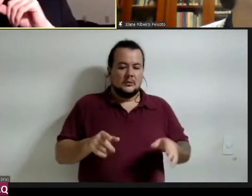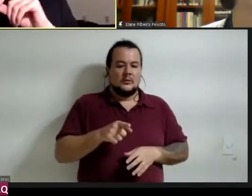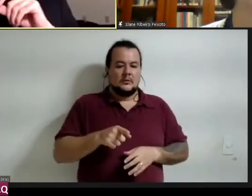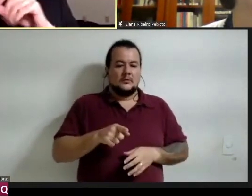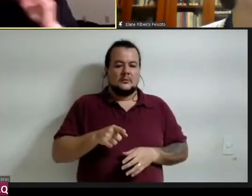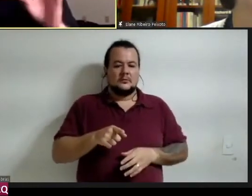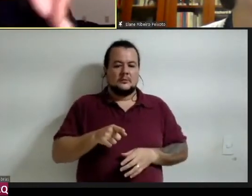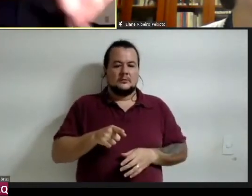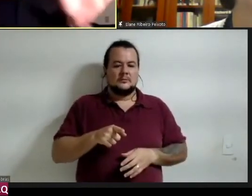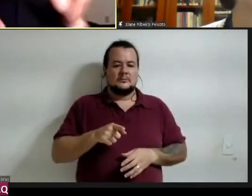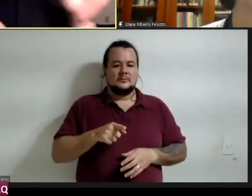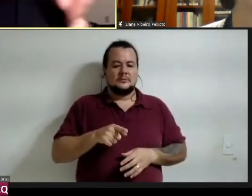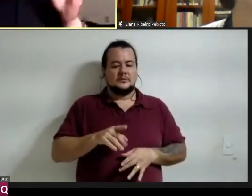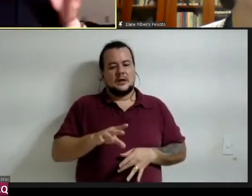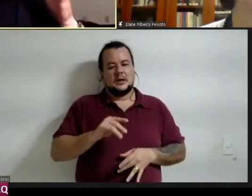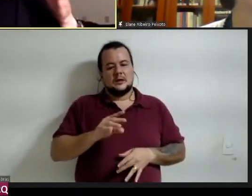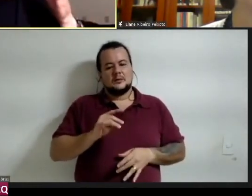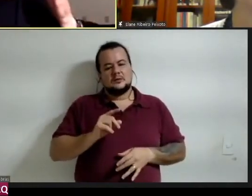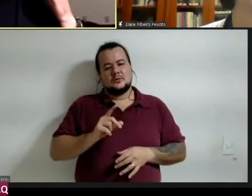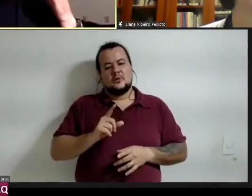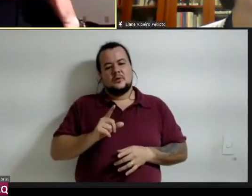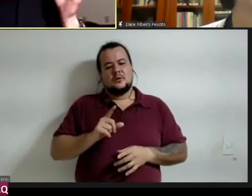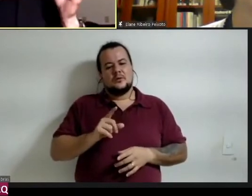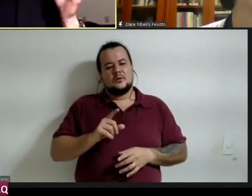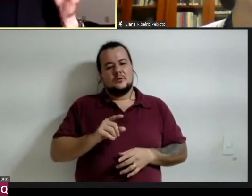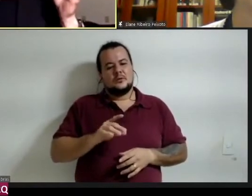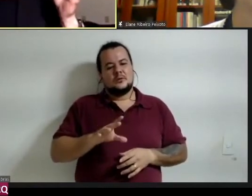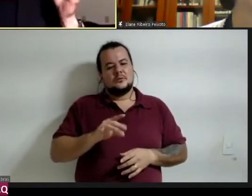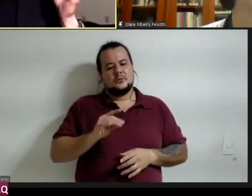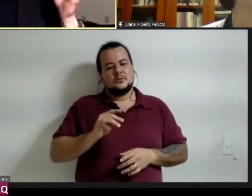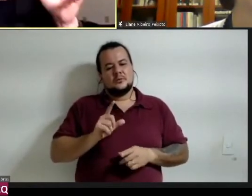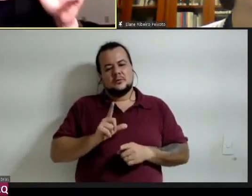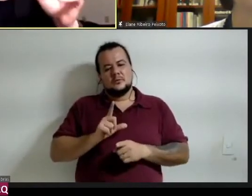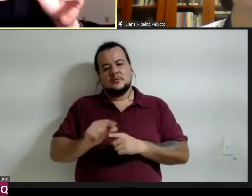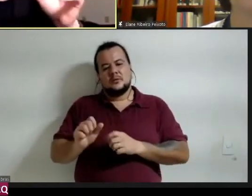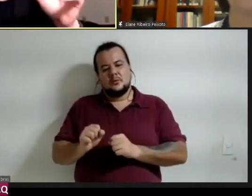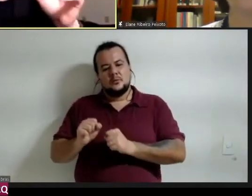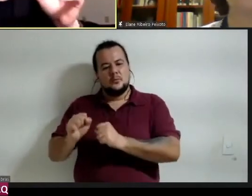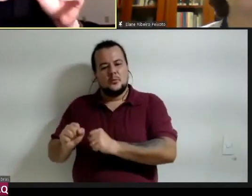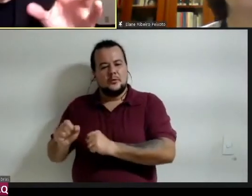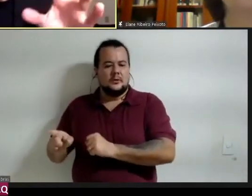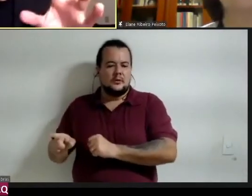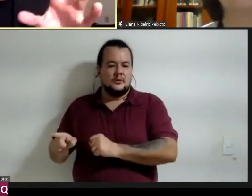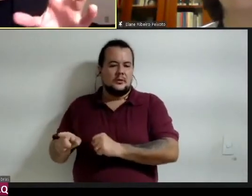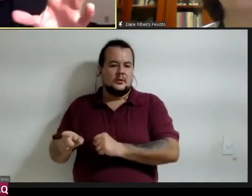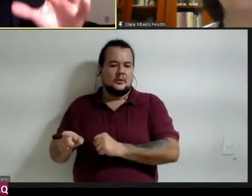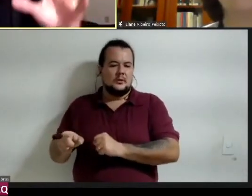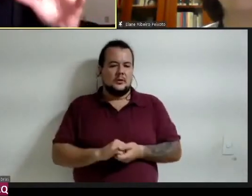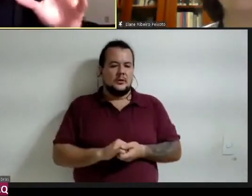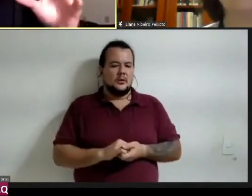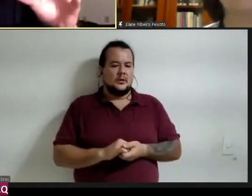você está escolhendo side, você está tá tomando o lado do poderoso, né? Então, de novo,